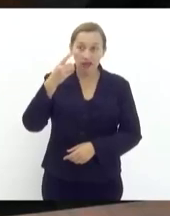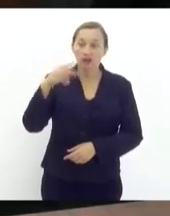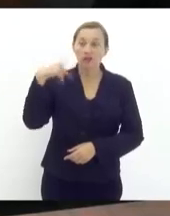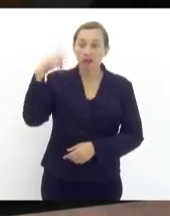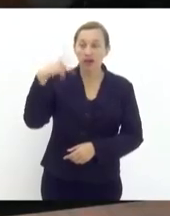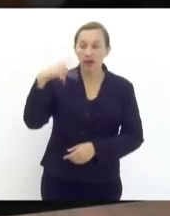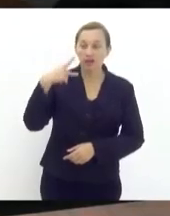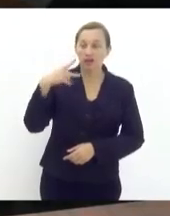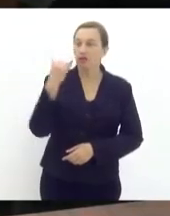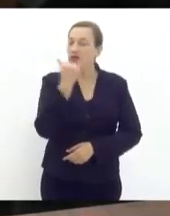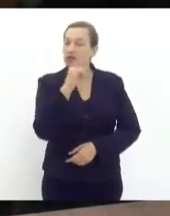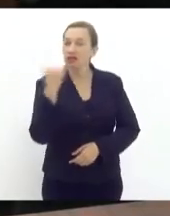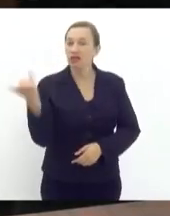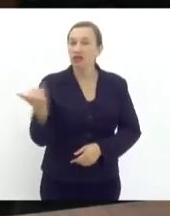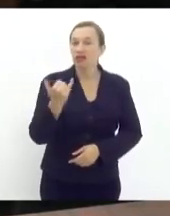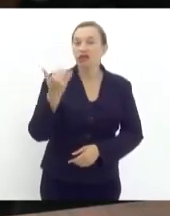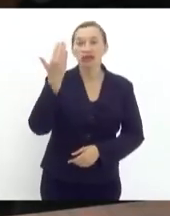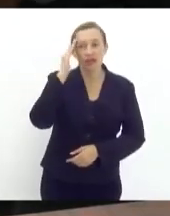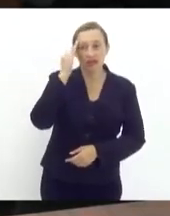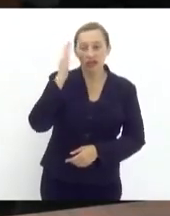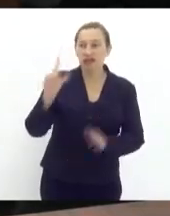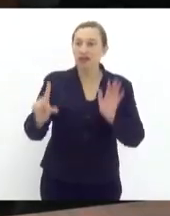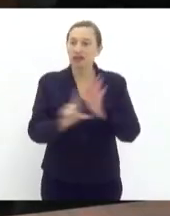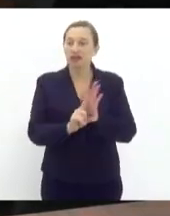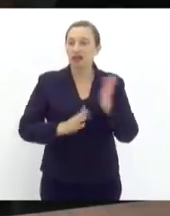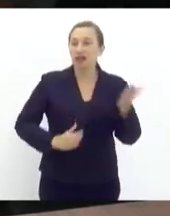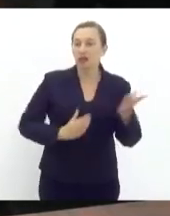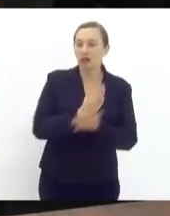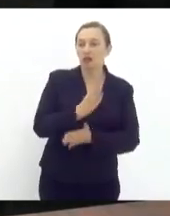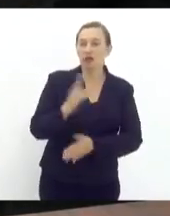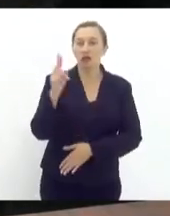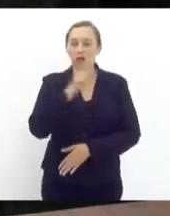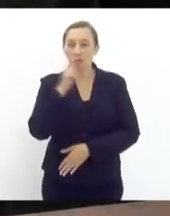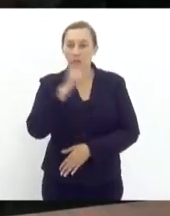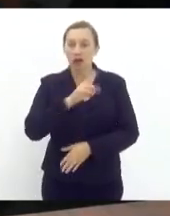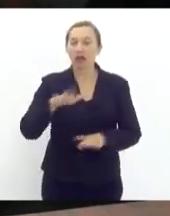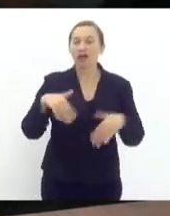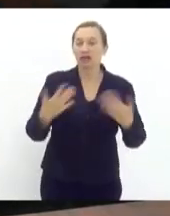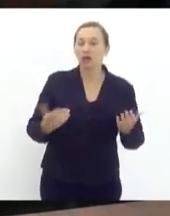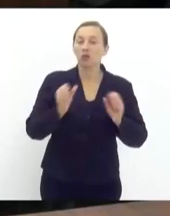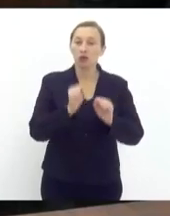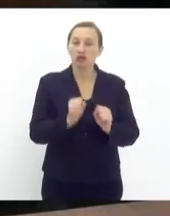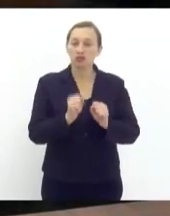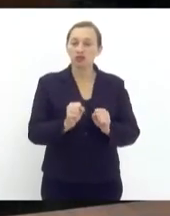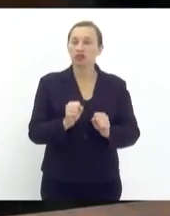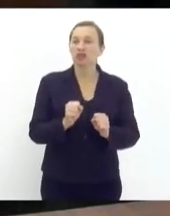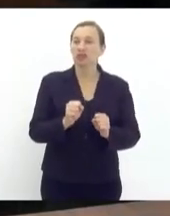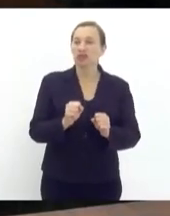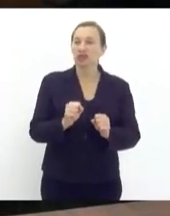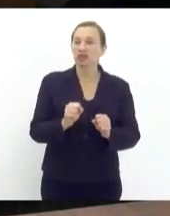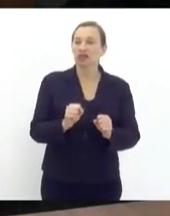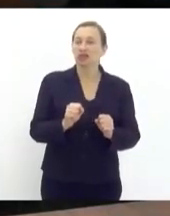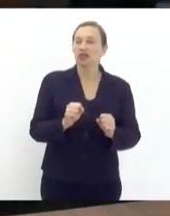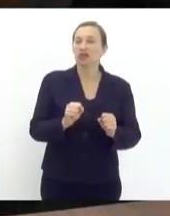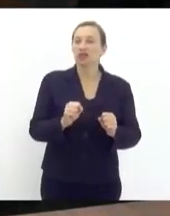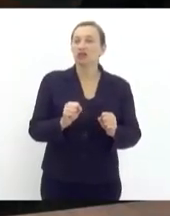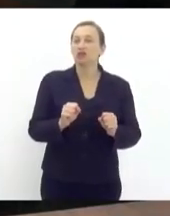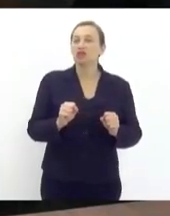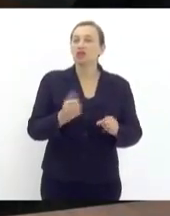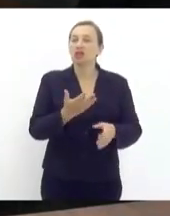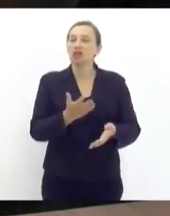entende a importância dessa lei e a prova com urgência então que possamos sim nos refazer nos instituir de